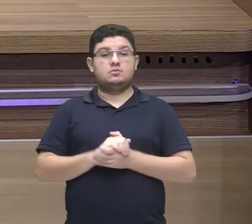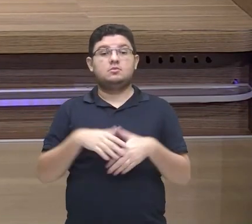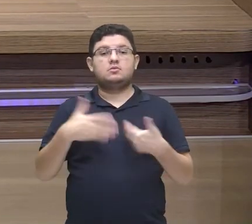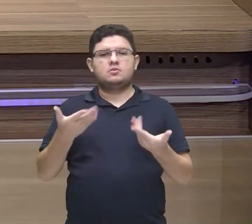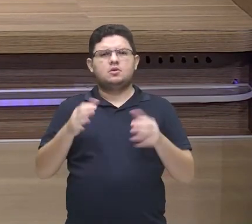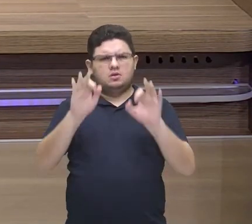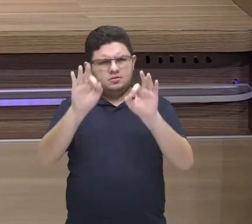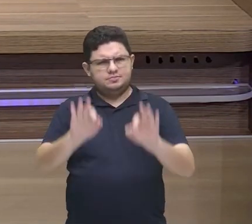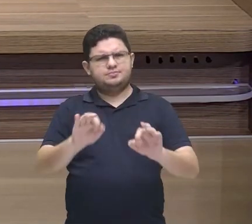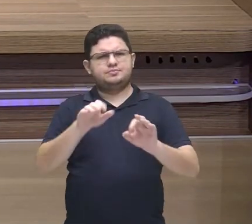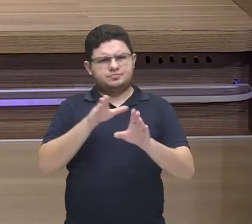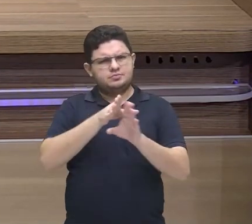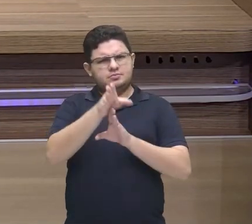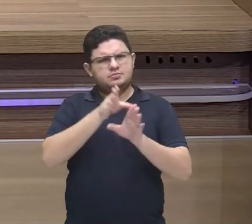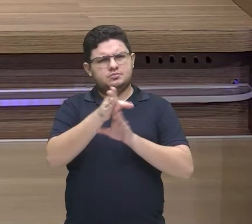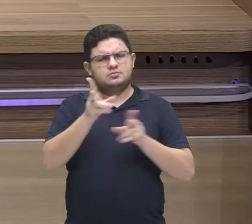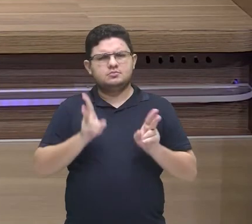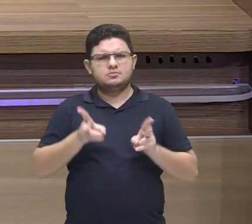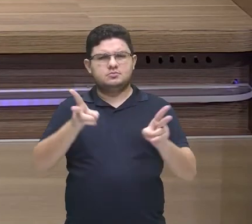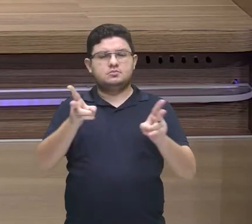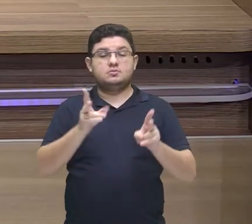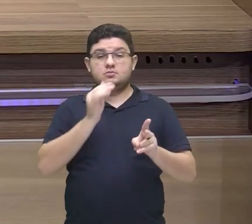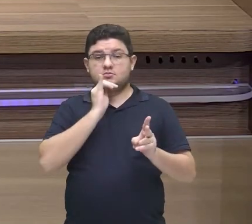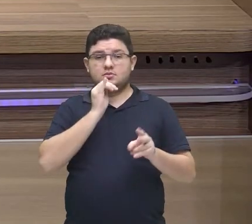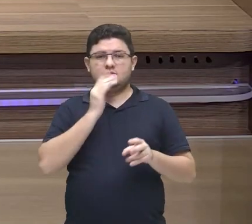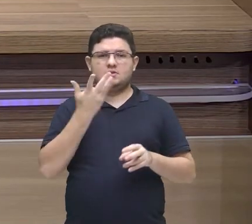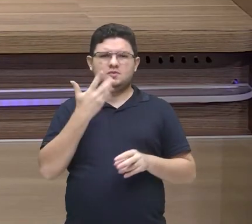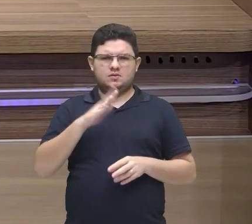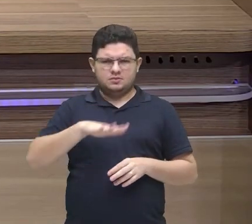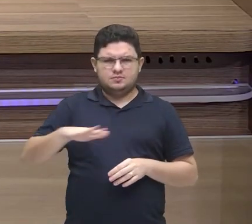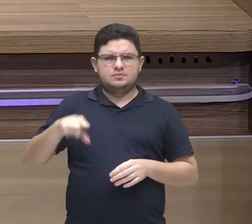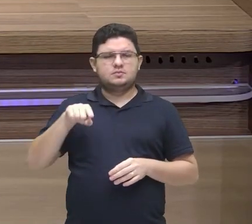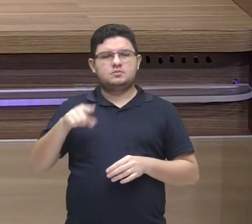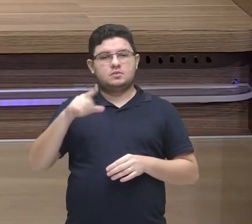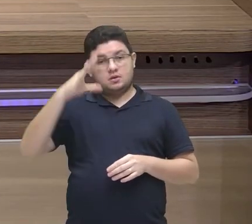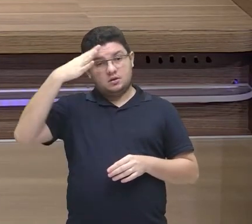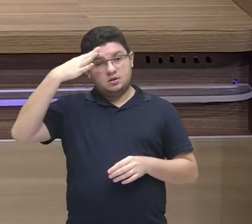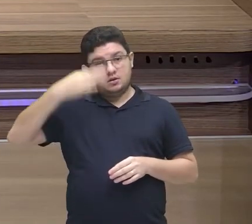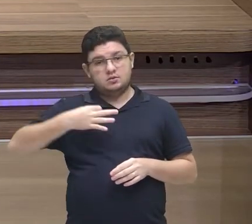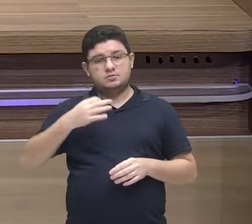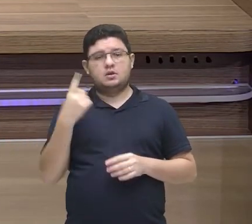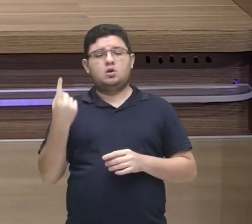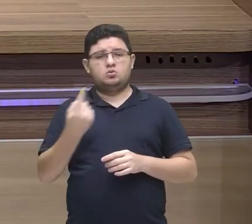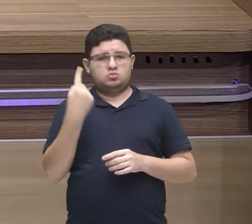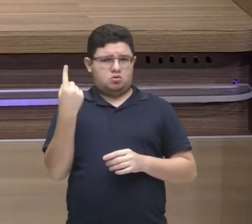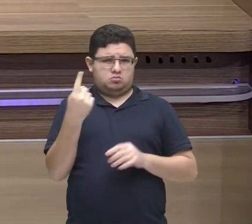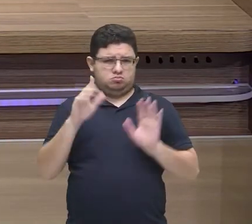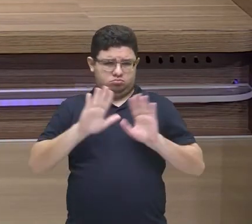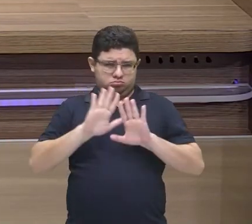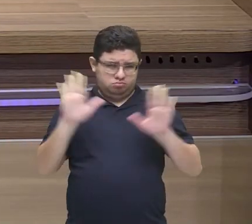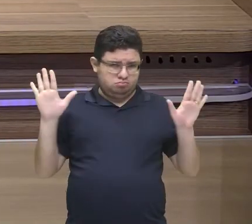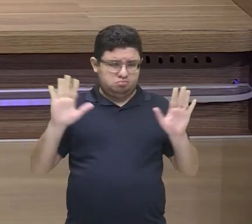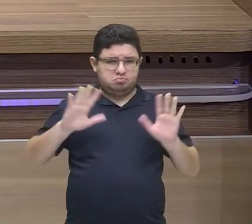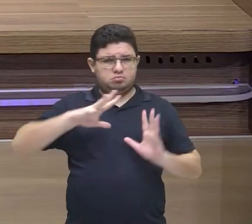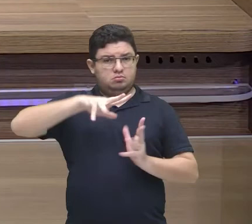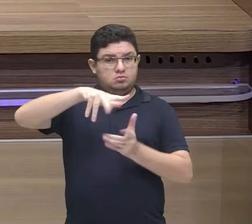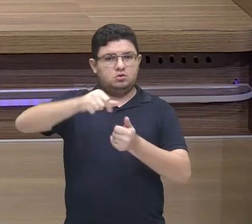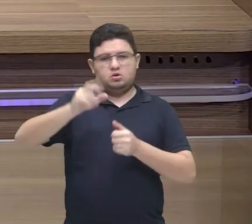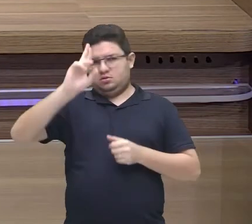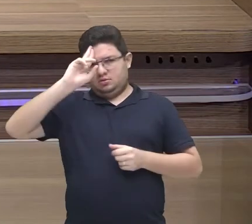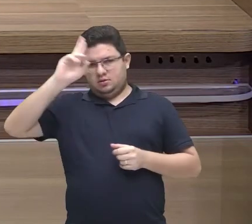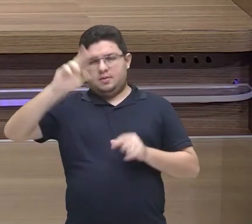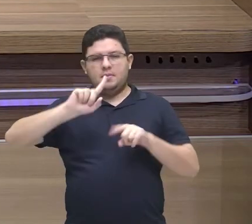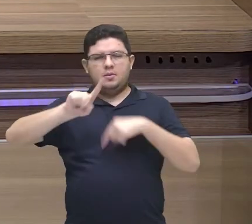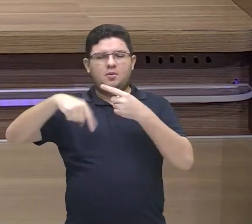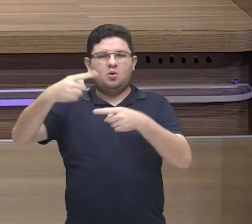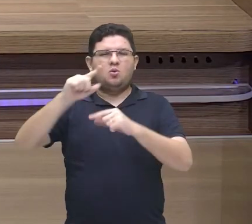bem pequena, ela tem certeza que só tem ela no mundo, ela é dona do mundo. Quando chega na adolescência, ele descobre que não é. Mas aí ele descobre